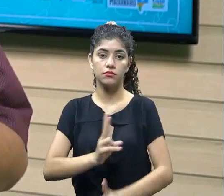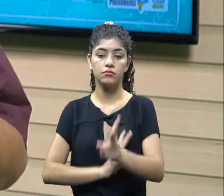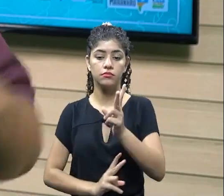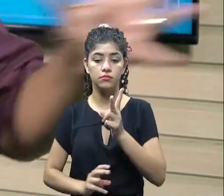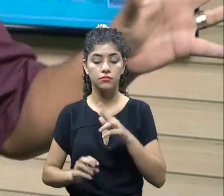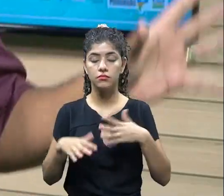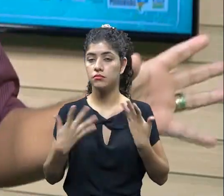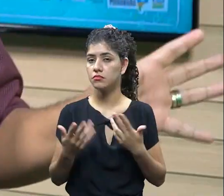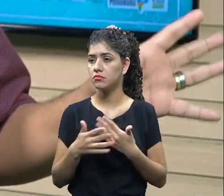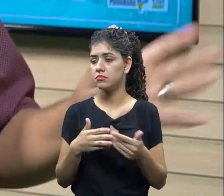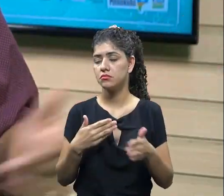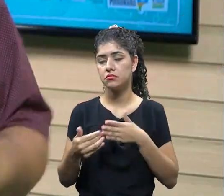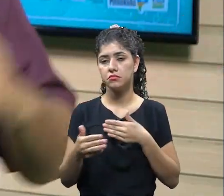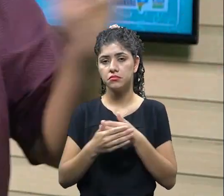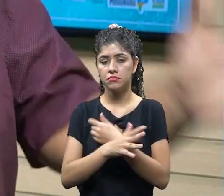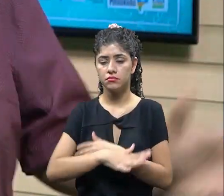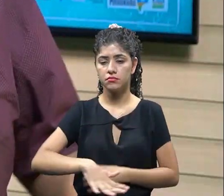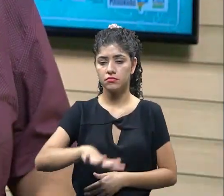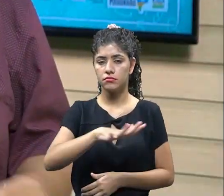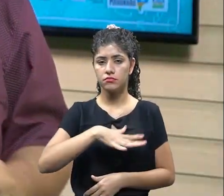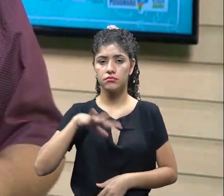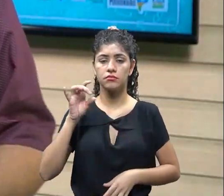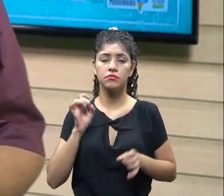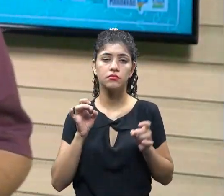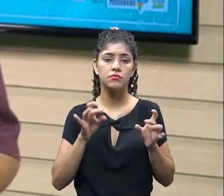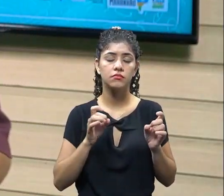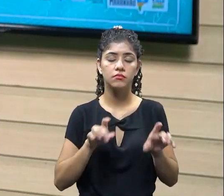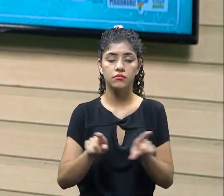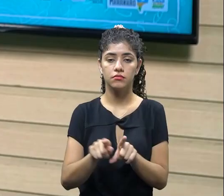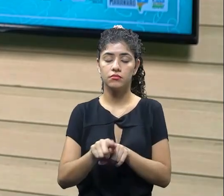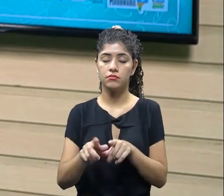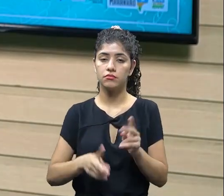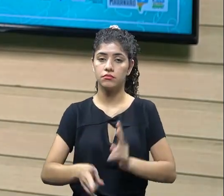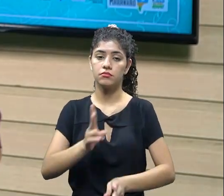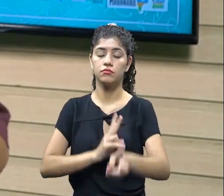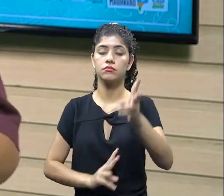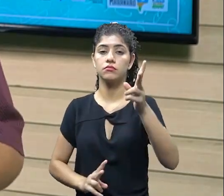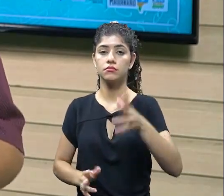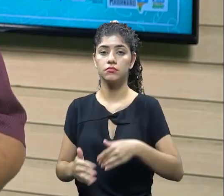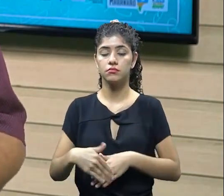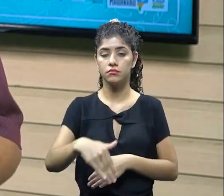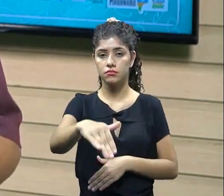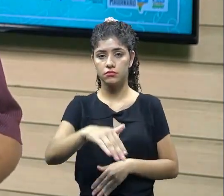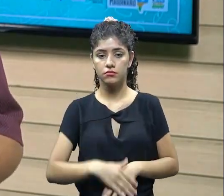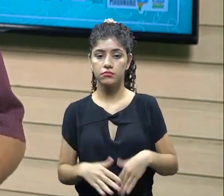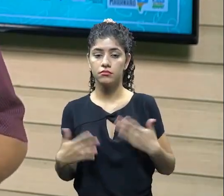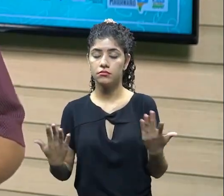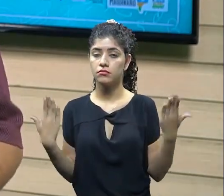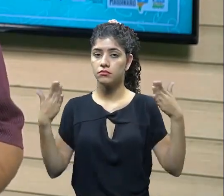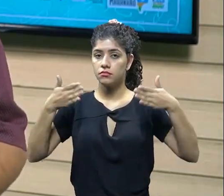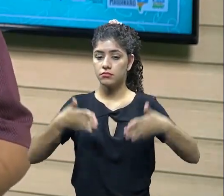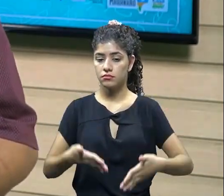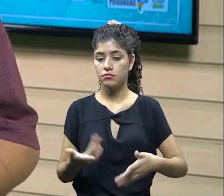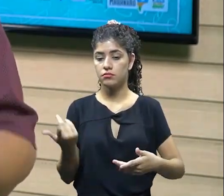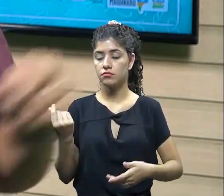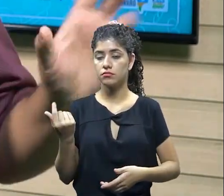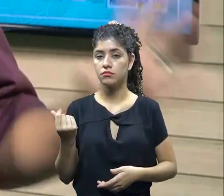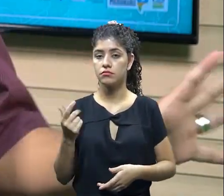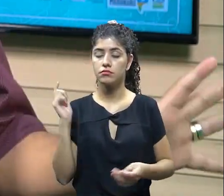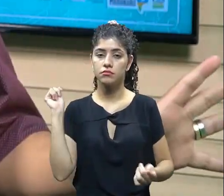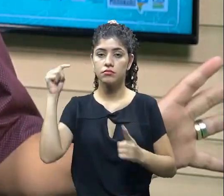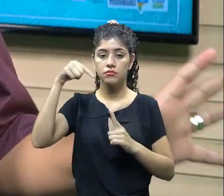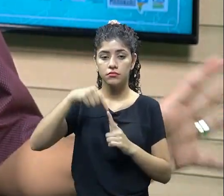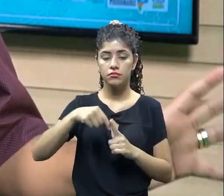diretamente. E em outras áreas também, ó, vendas e assim vai, tá bom? Mas voltando para um assunto financeiro,